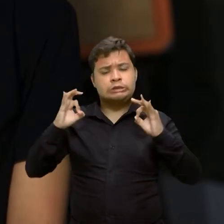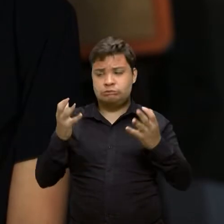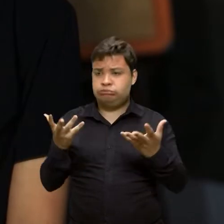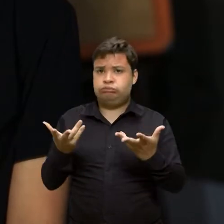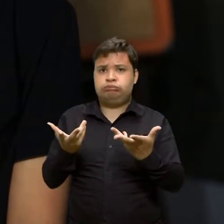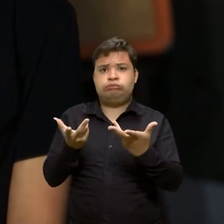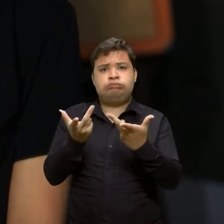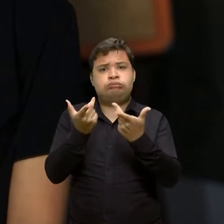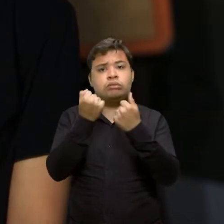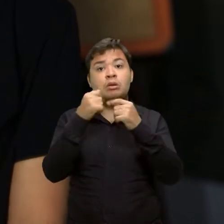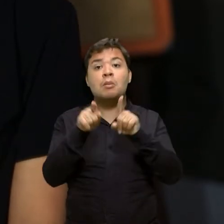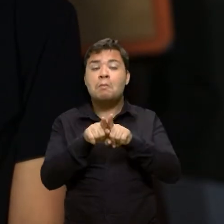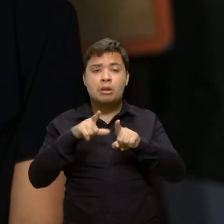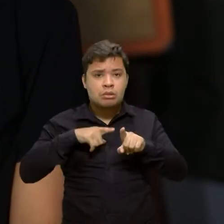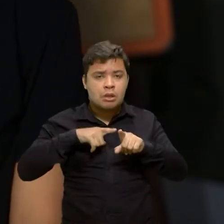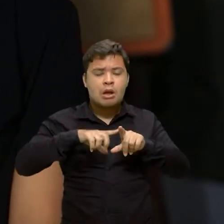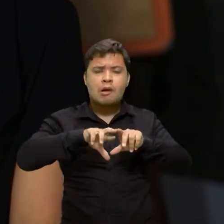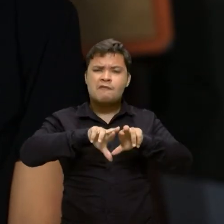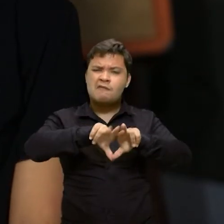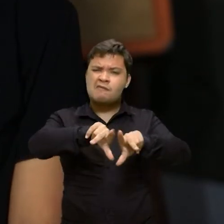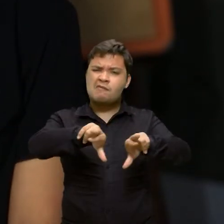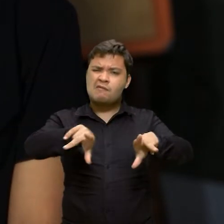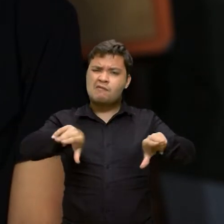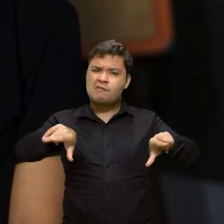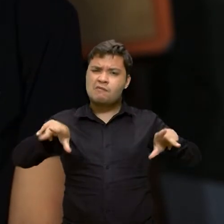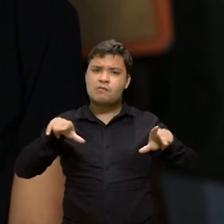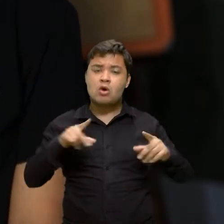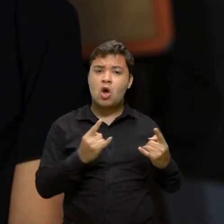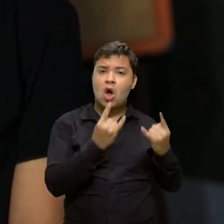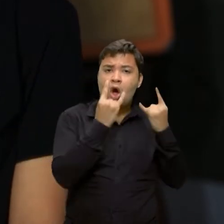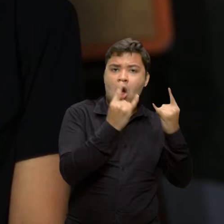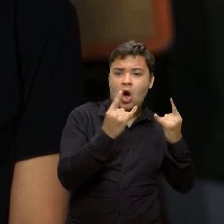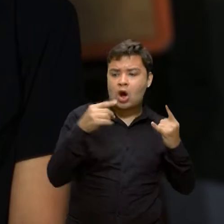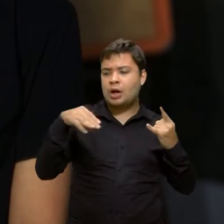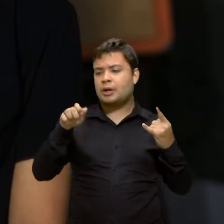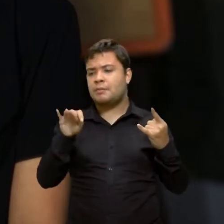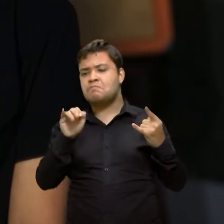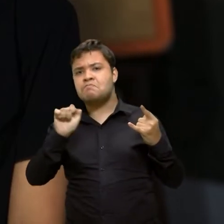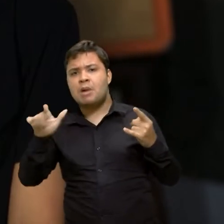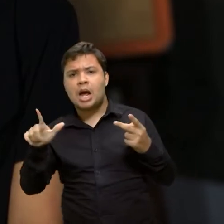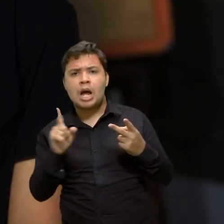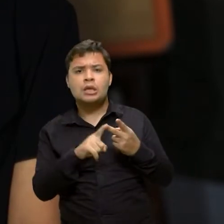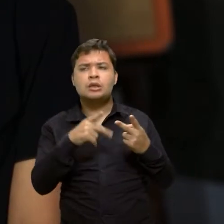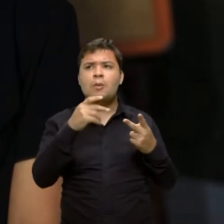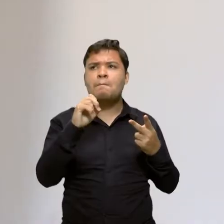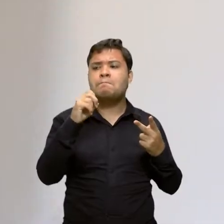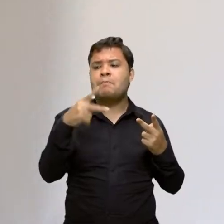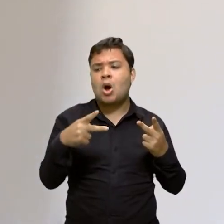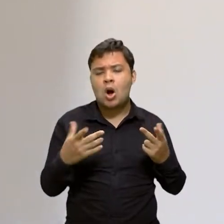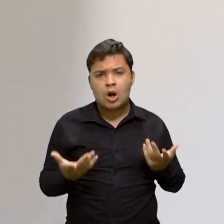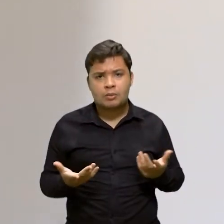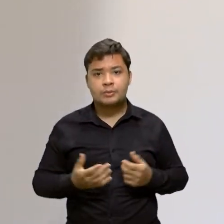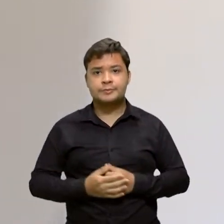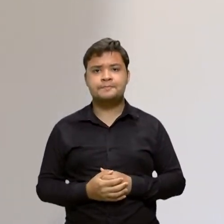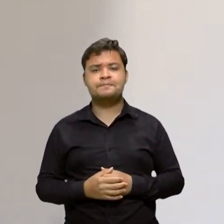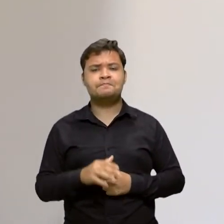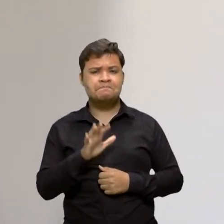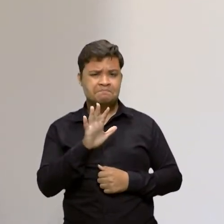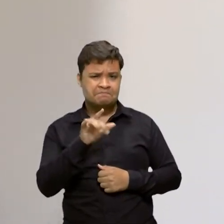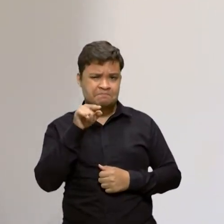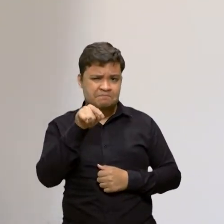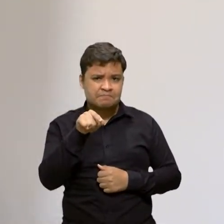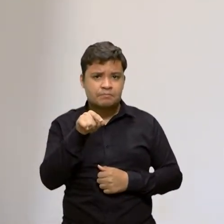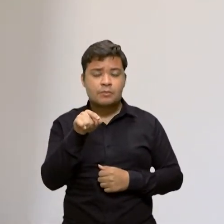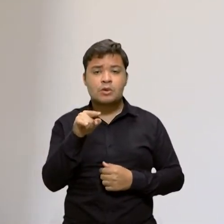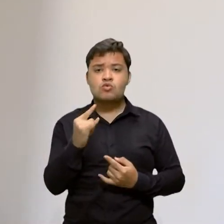variação assim imensa, sabe? Do rock ao metal e ao pop, enfim. E será que é essa